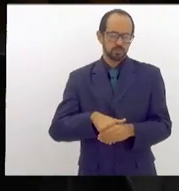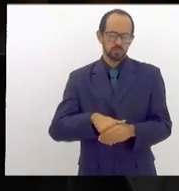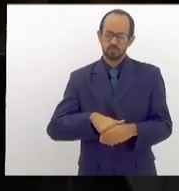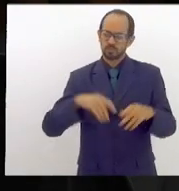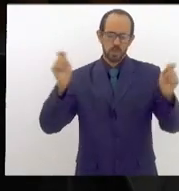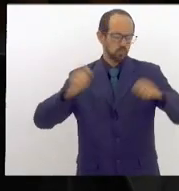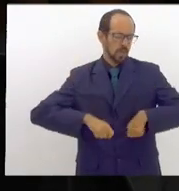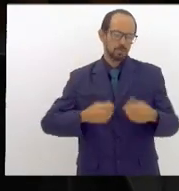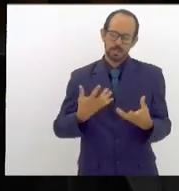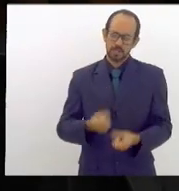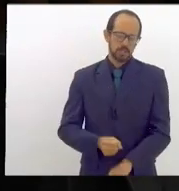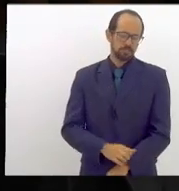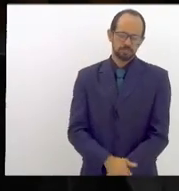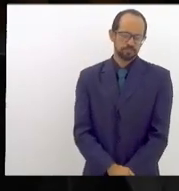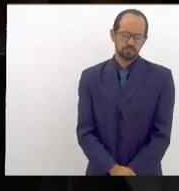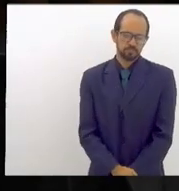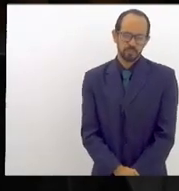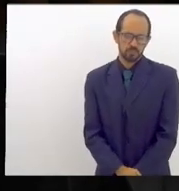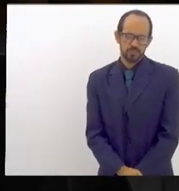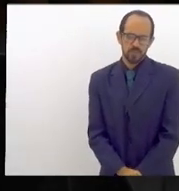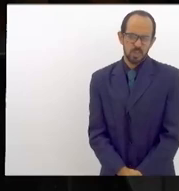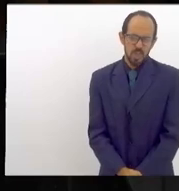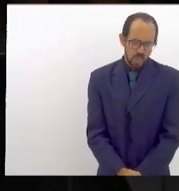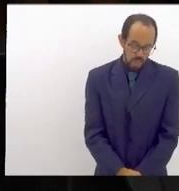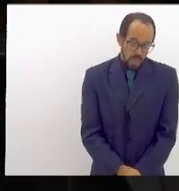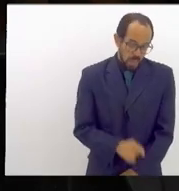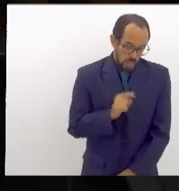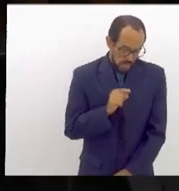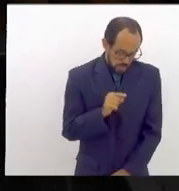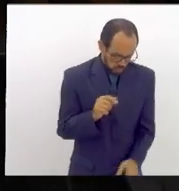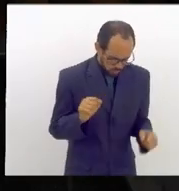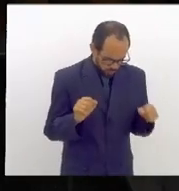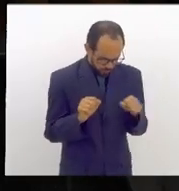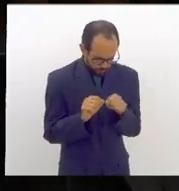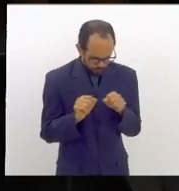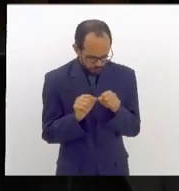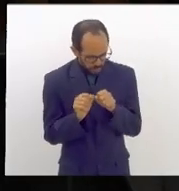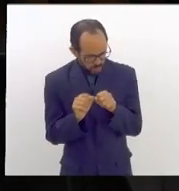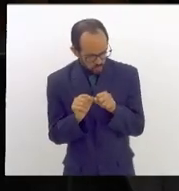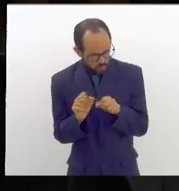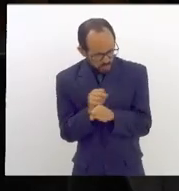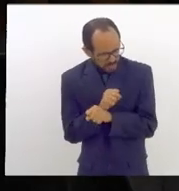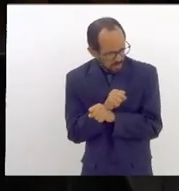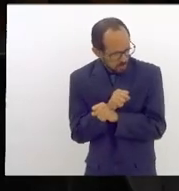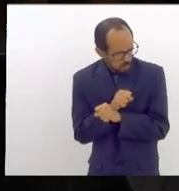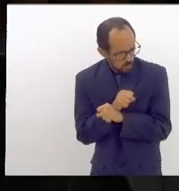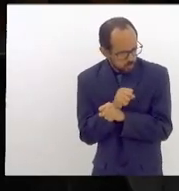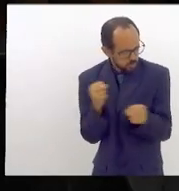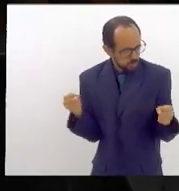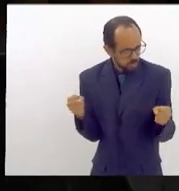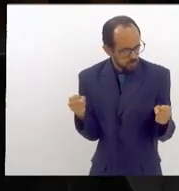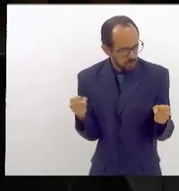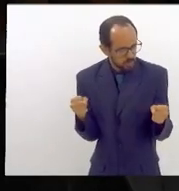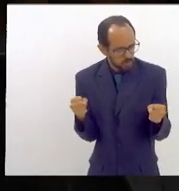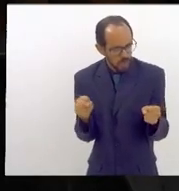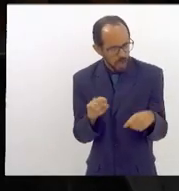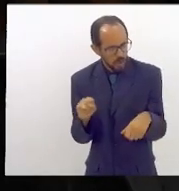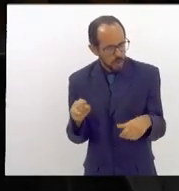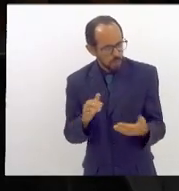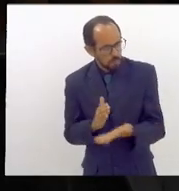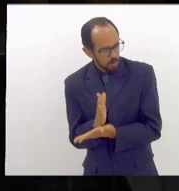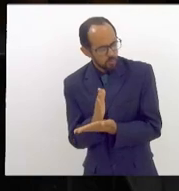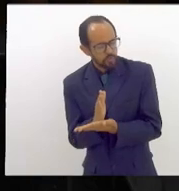é inadmissível isso torna com que seja impossível se aprovar